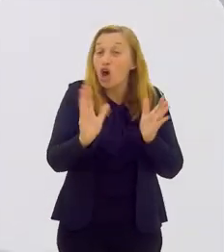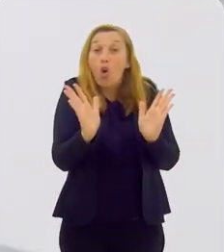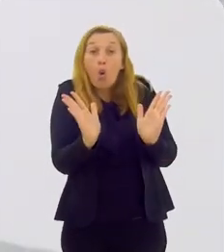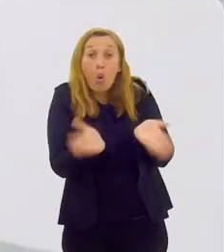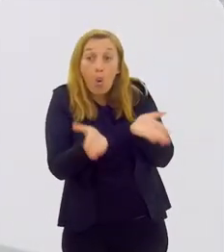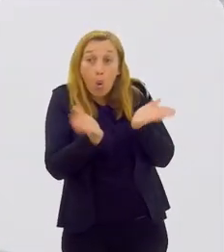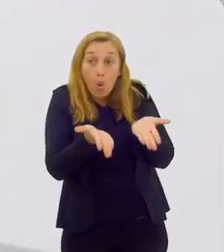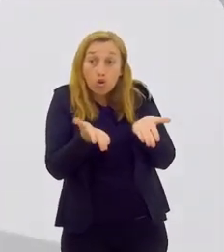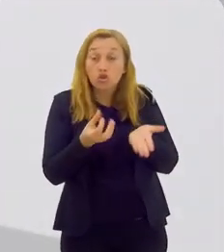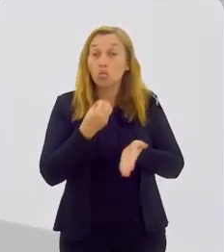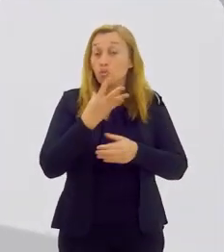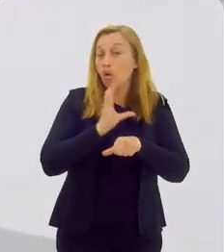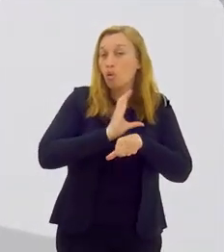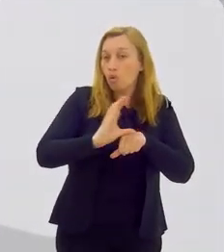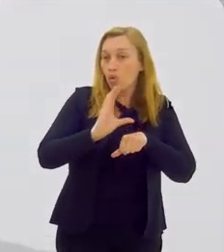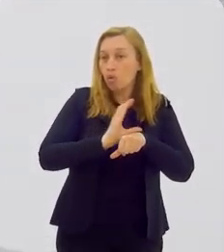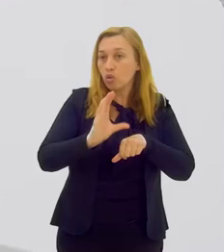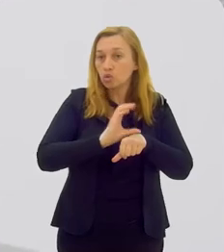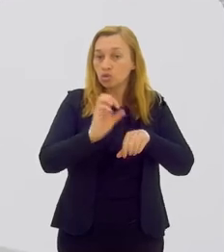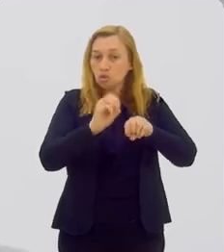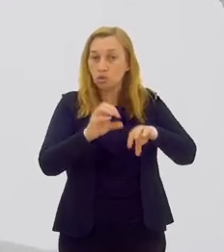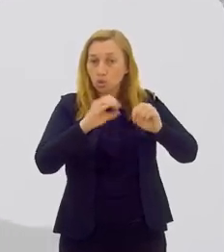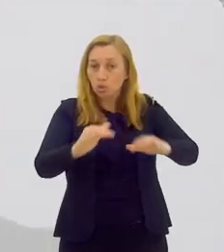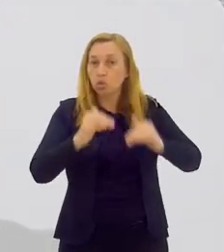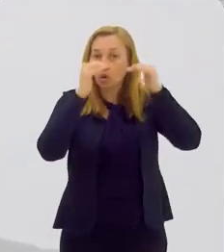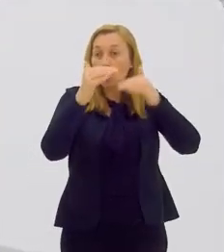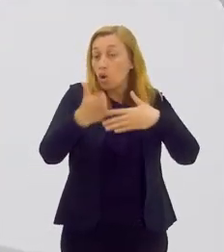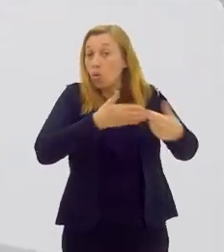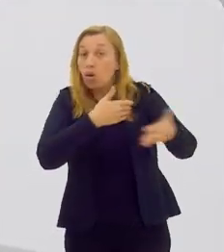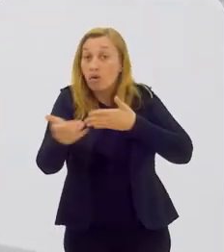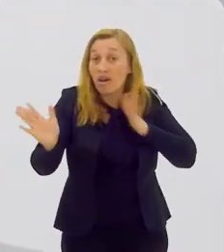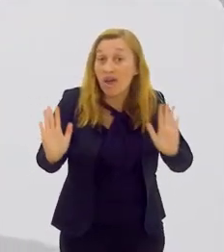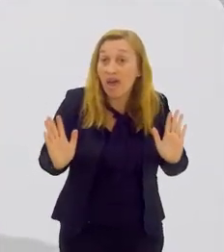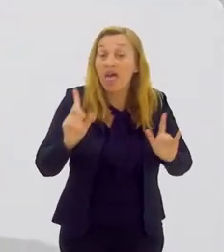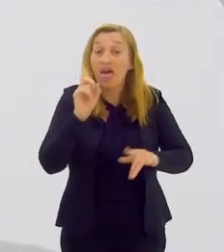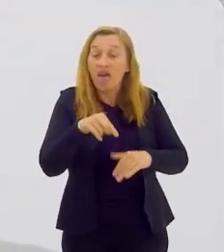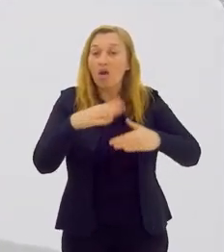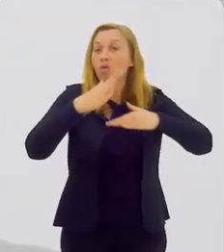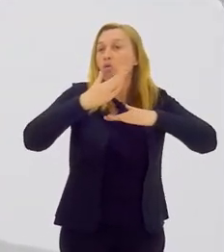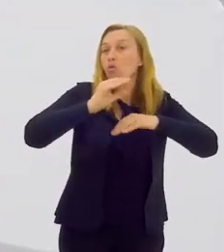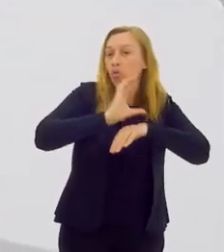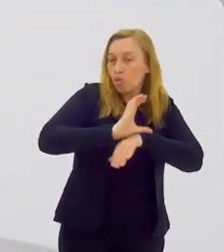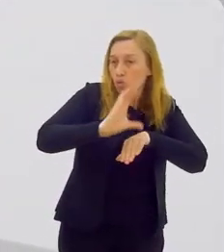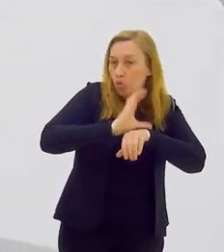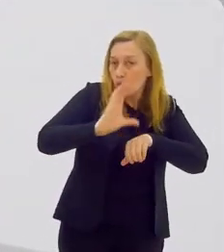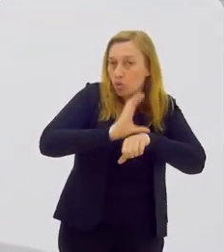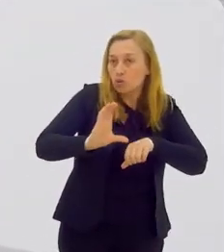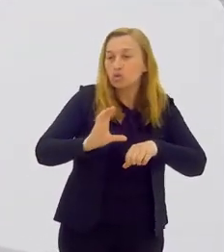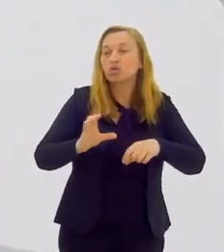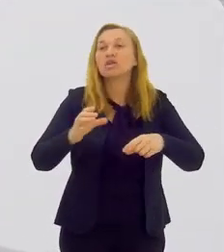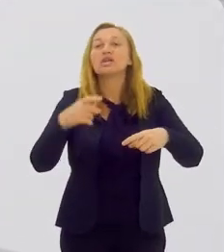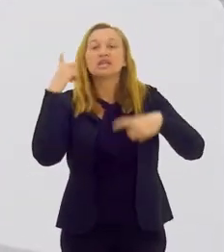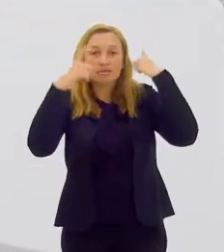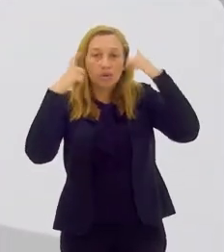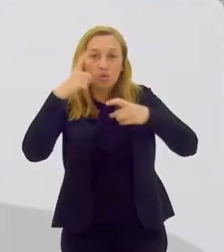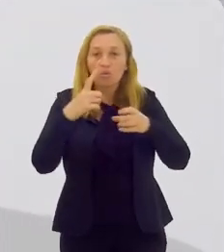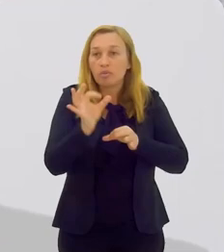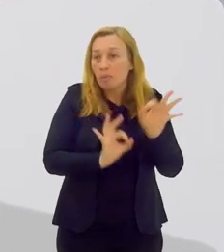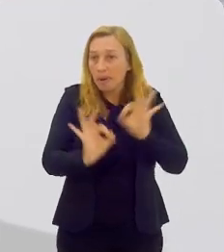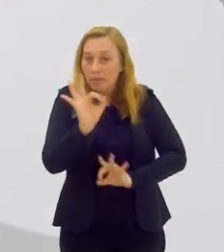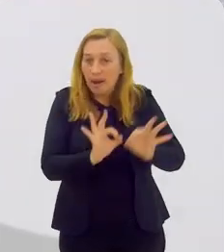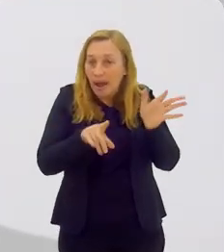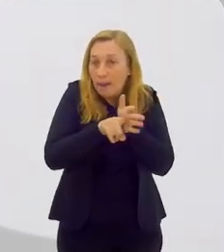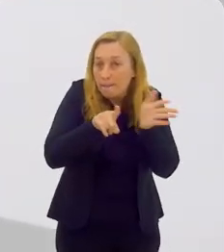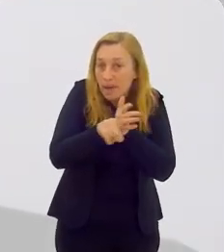perguntas. Hoje, um bom curso superior, seja ele qual for, é um curso que se preocupa em